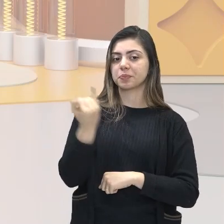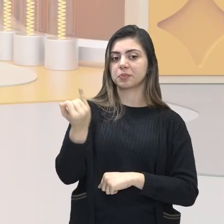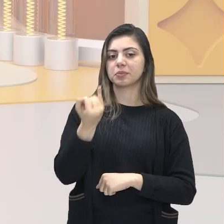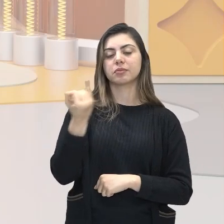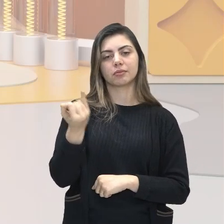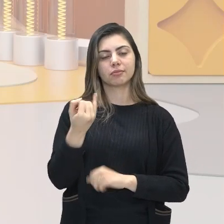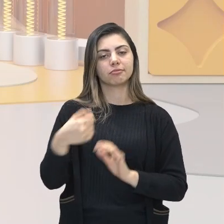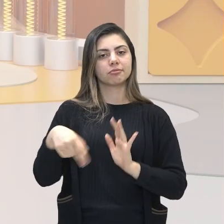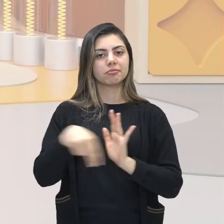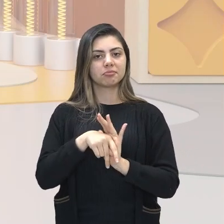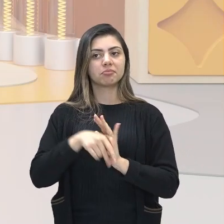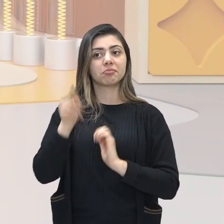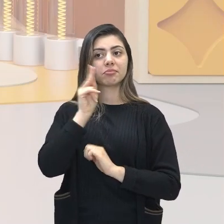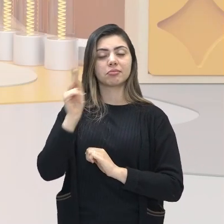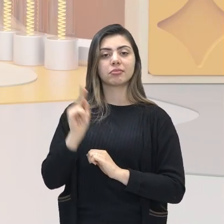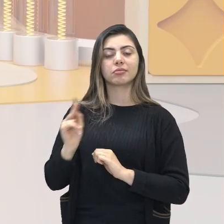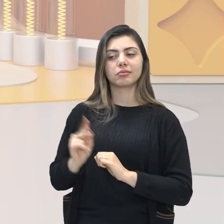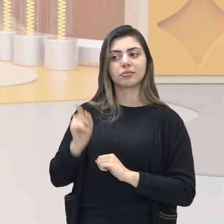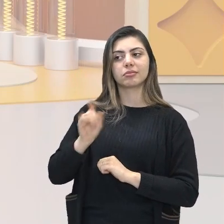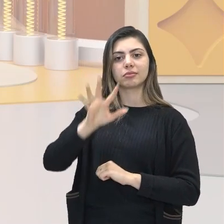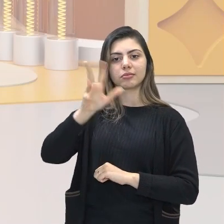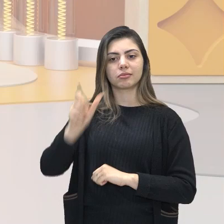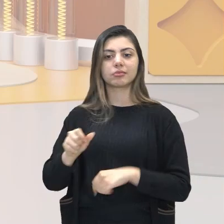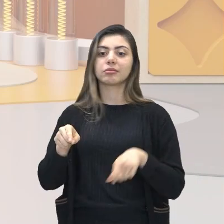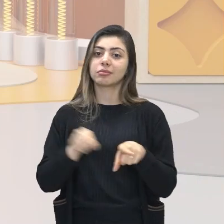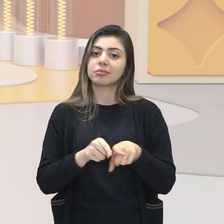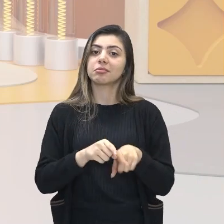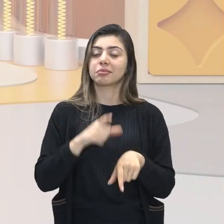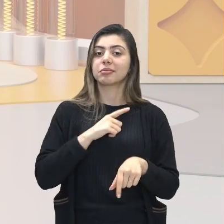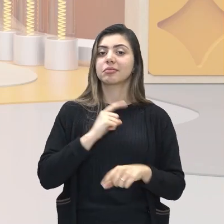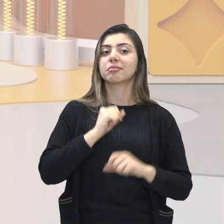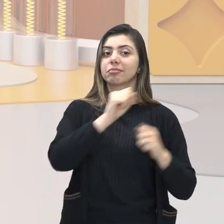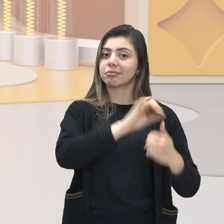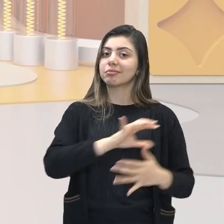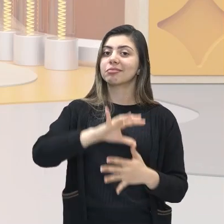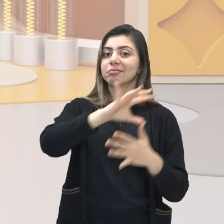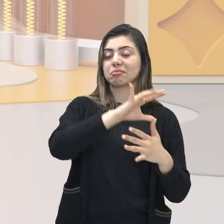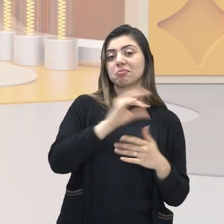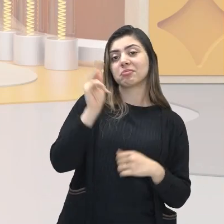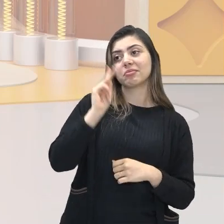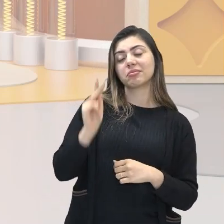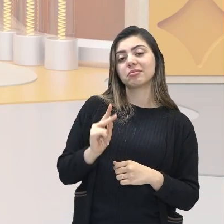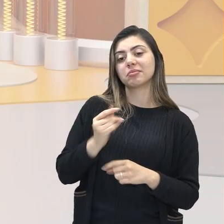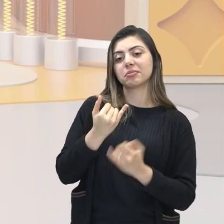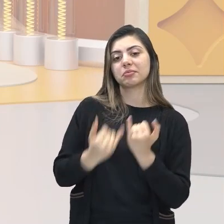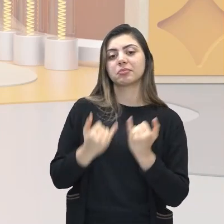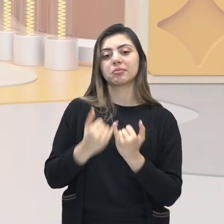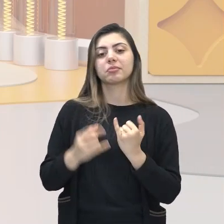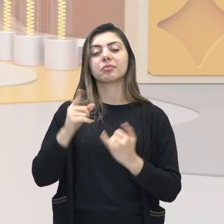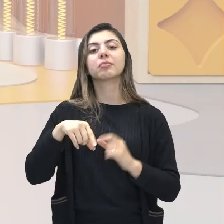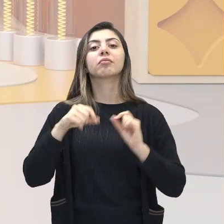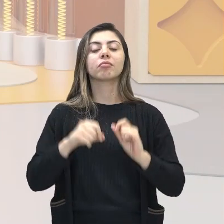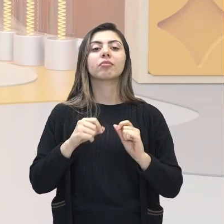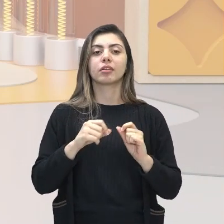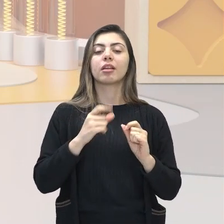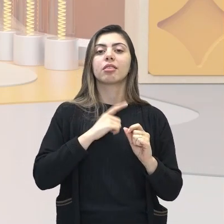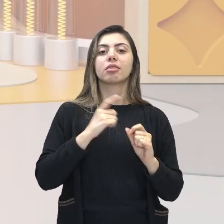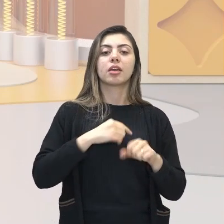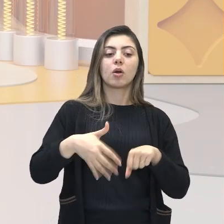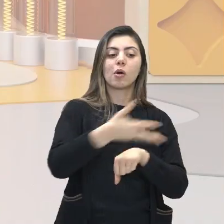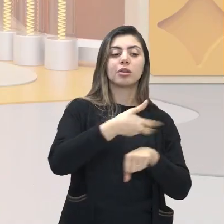faz parte da história da África, assim como faz parte da história da América também, que é a colonização de exploração, né?